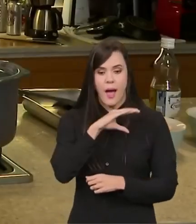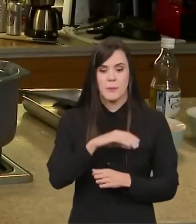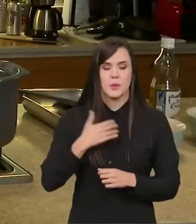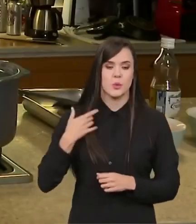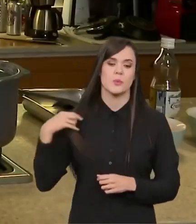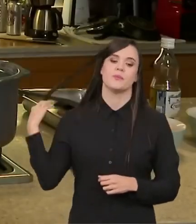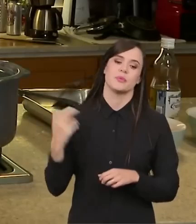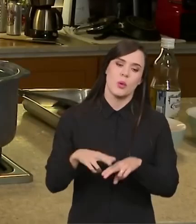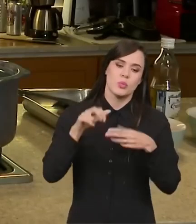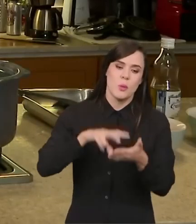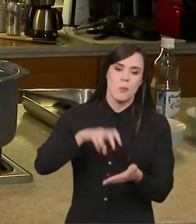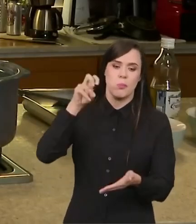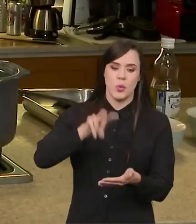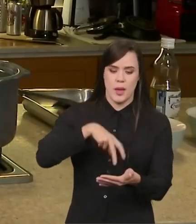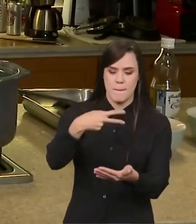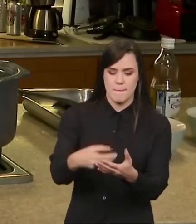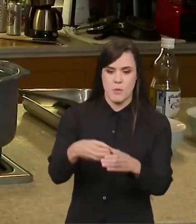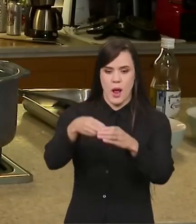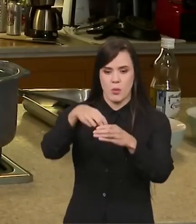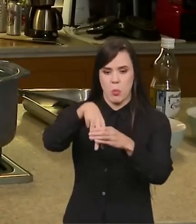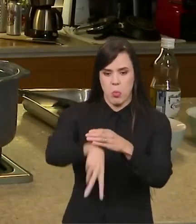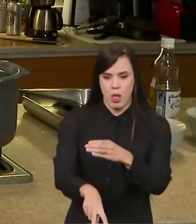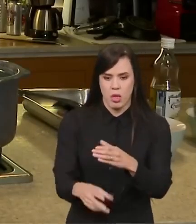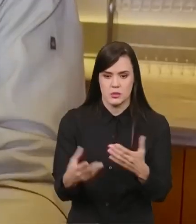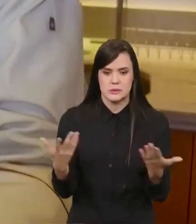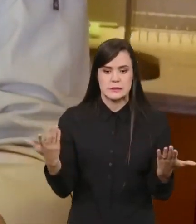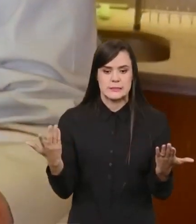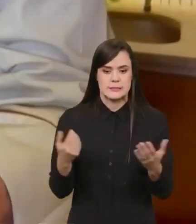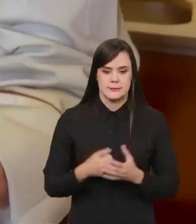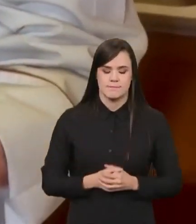eu pulei e caí dentro de um bueiro sem tampa.